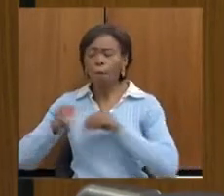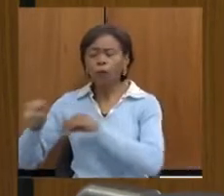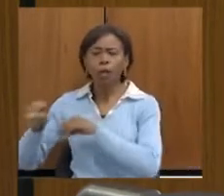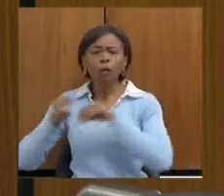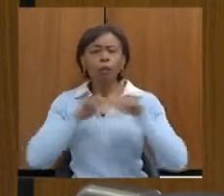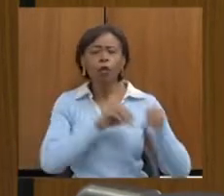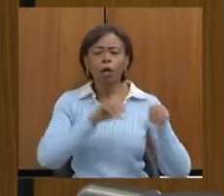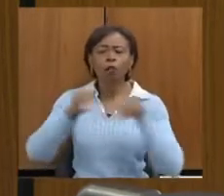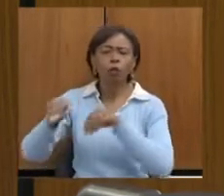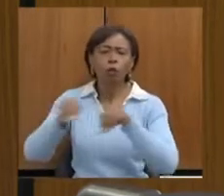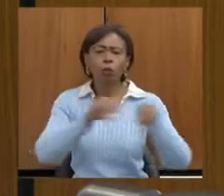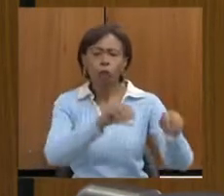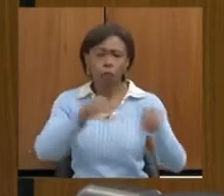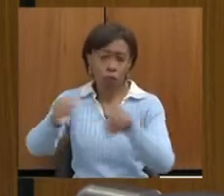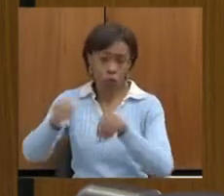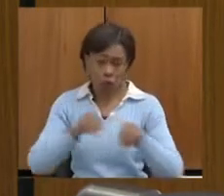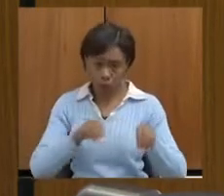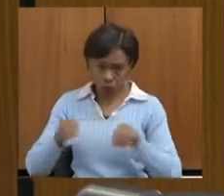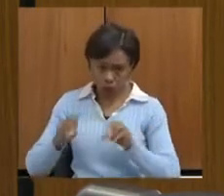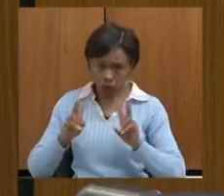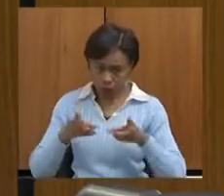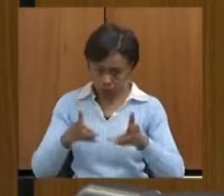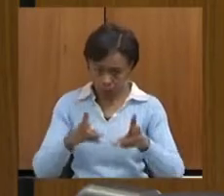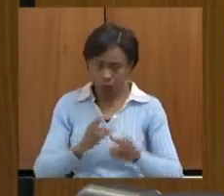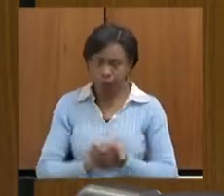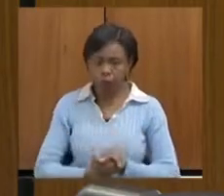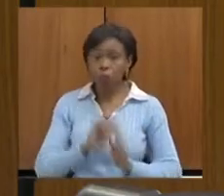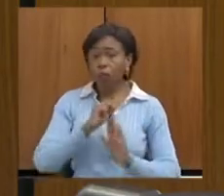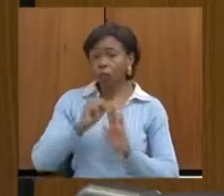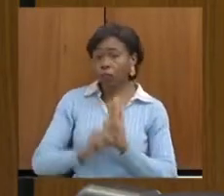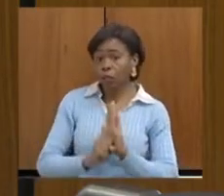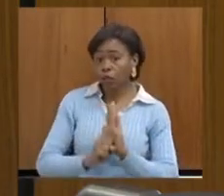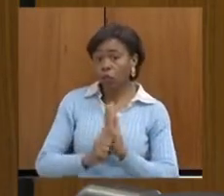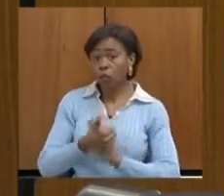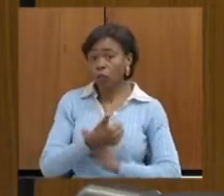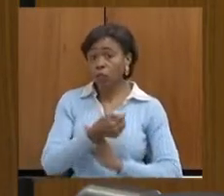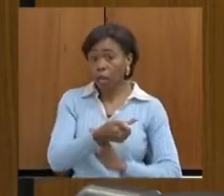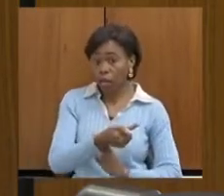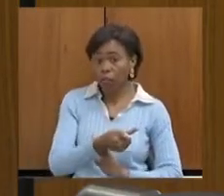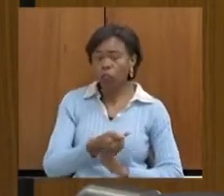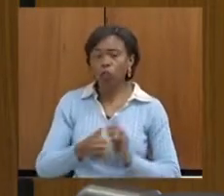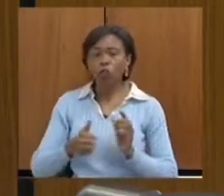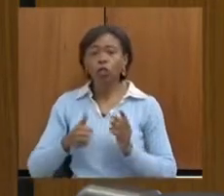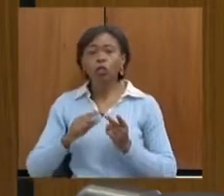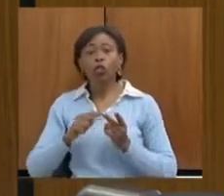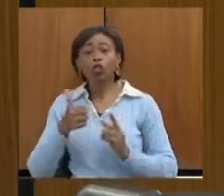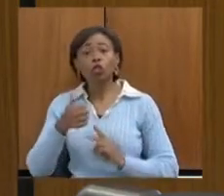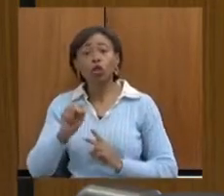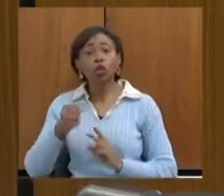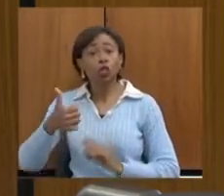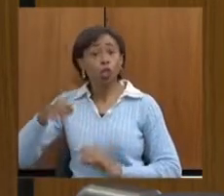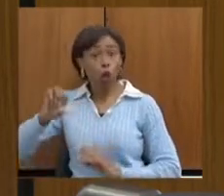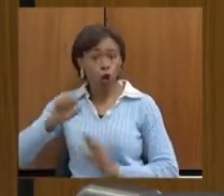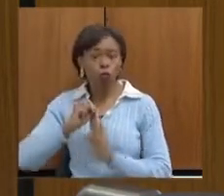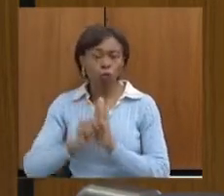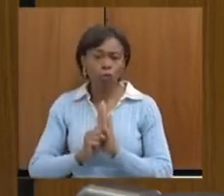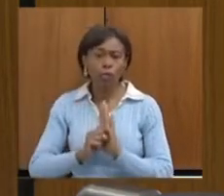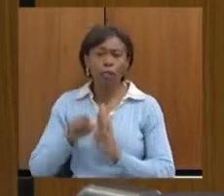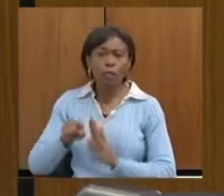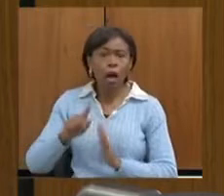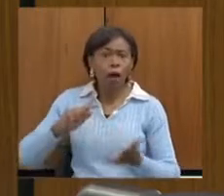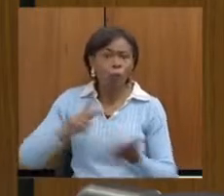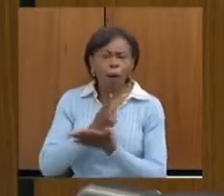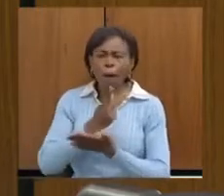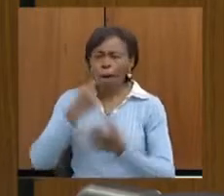Para todo o território e durante o século 17 18 19 aí tinha por isso sofreu vários tipos de